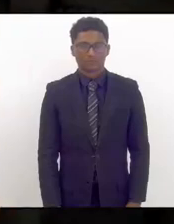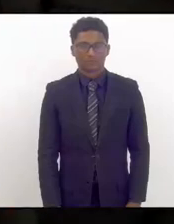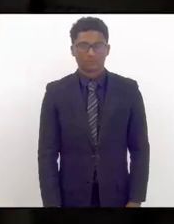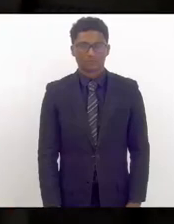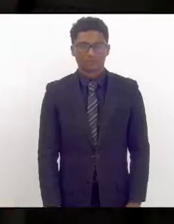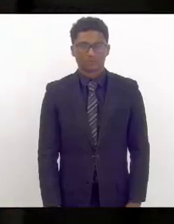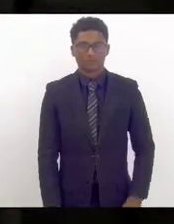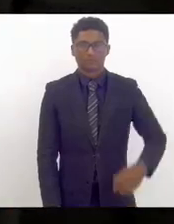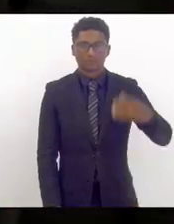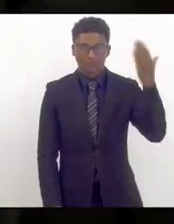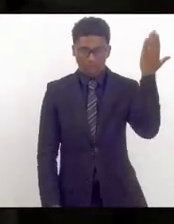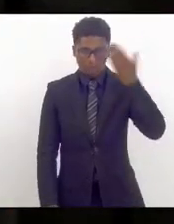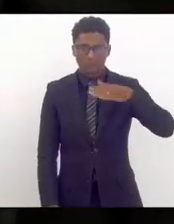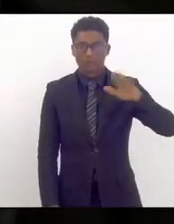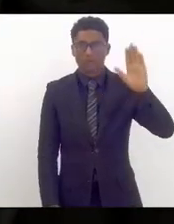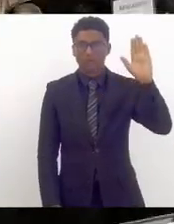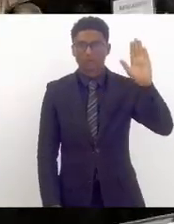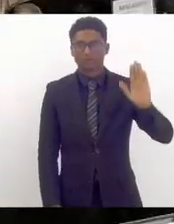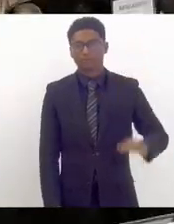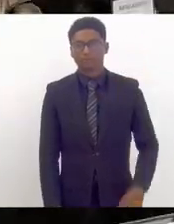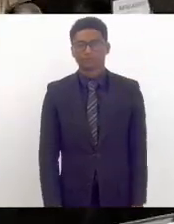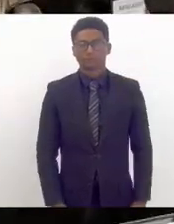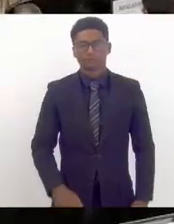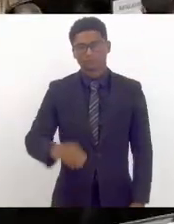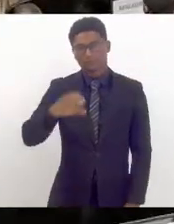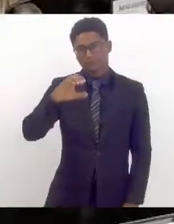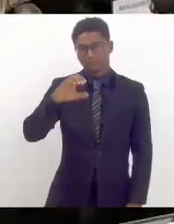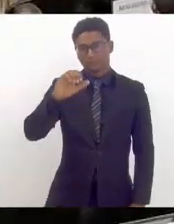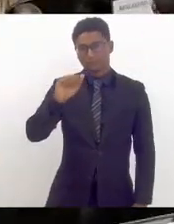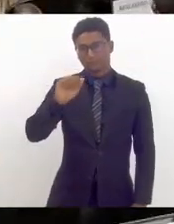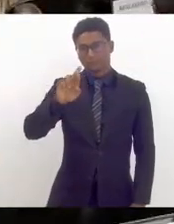Assim eu prometo. Carlinhos BNH.